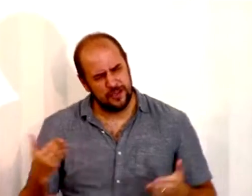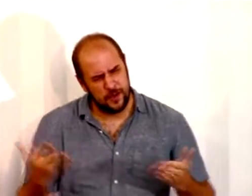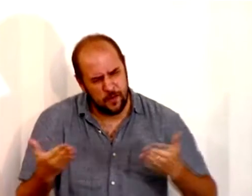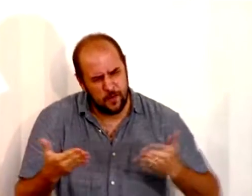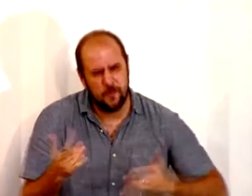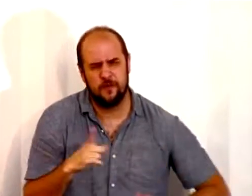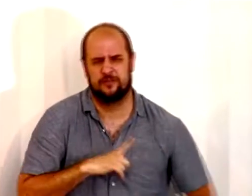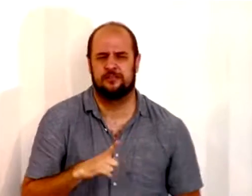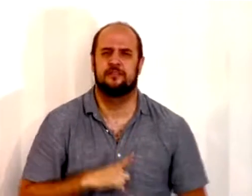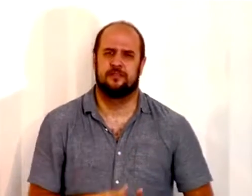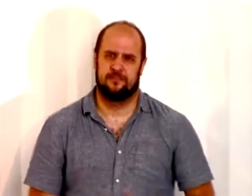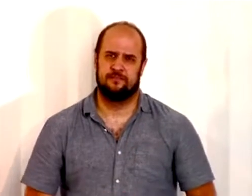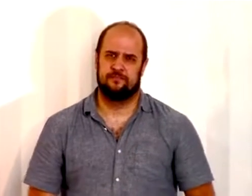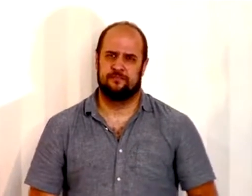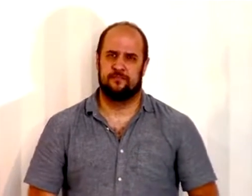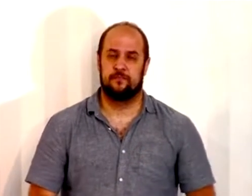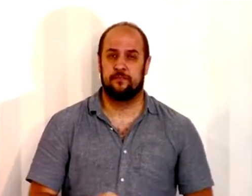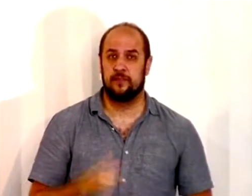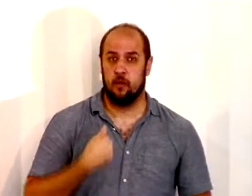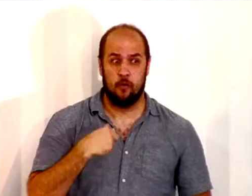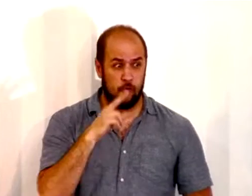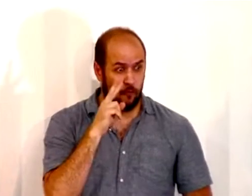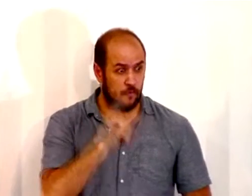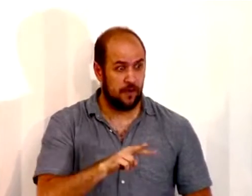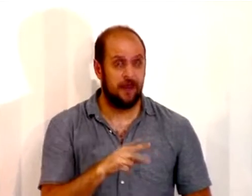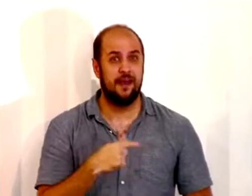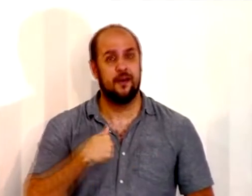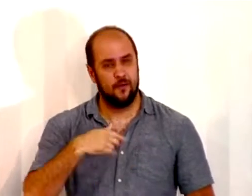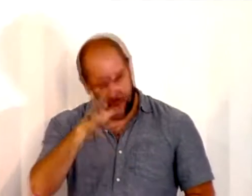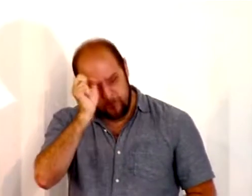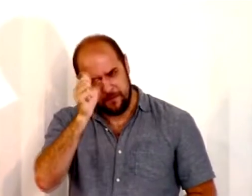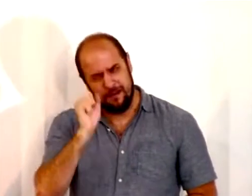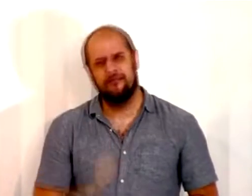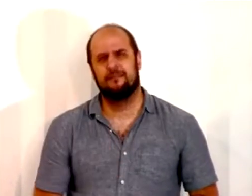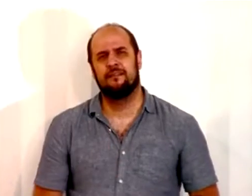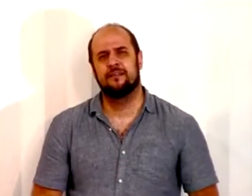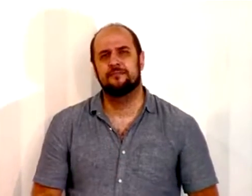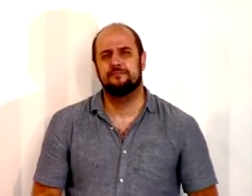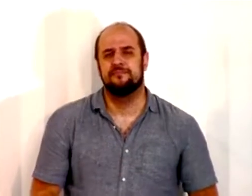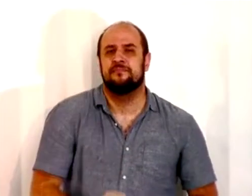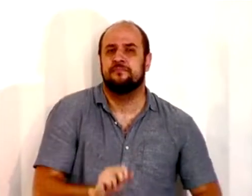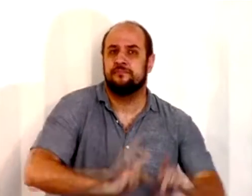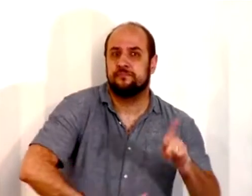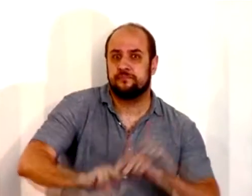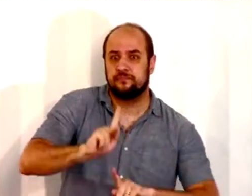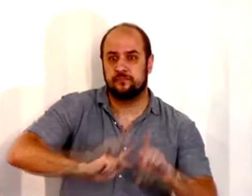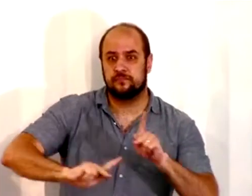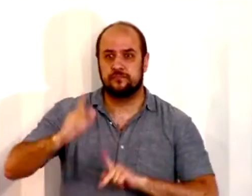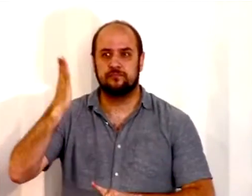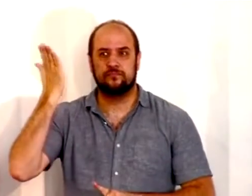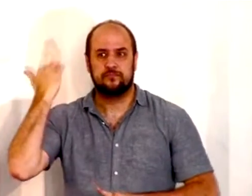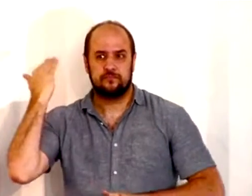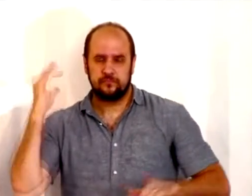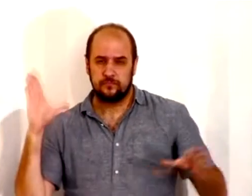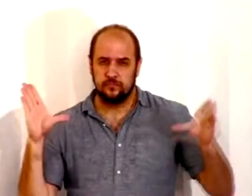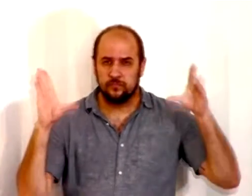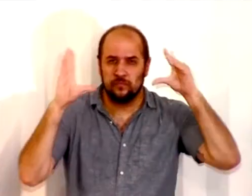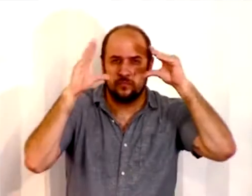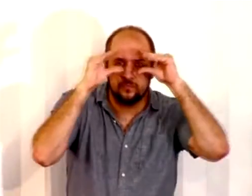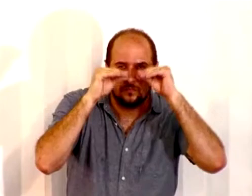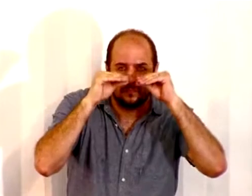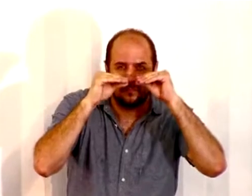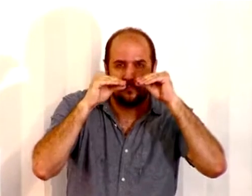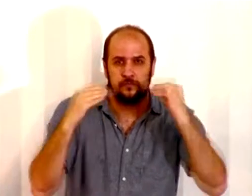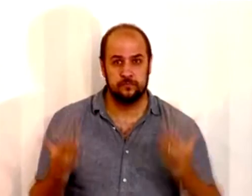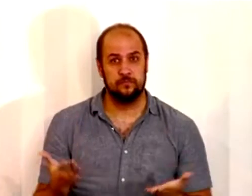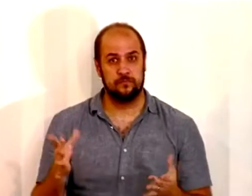nossos dias atuais e que eu olho para esse texto e aprendo também. Diz aqui que o povo que andava em trevas, esse